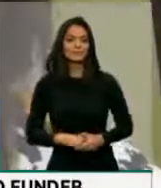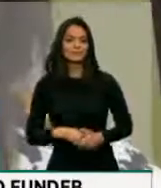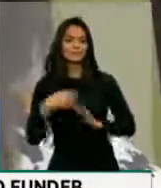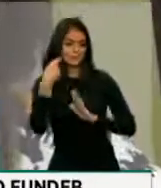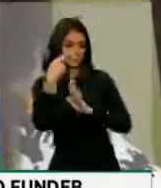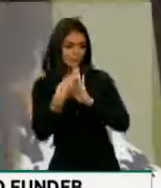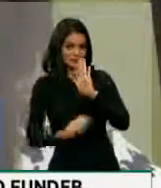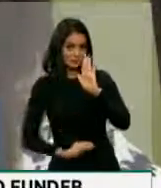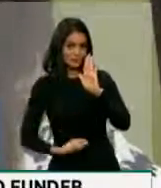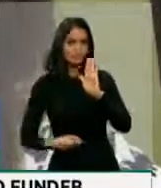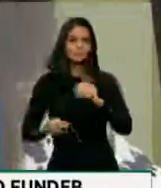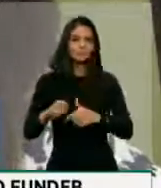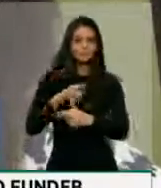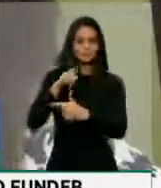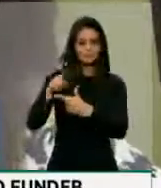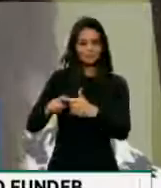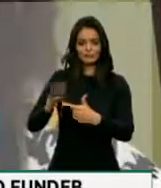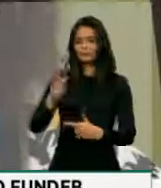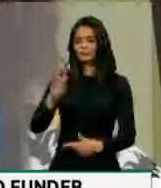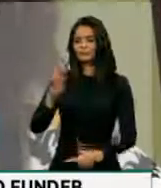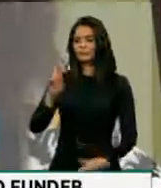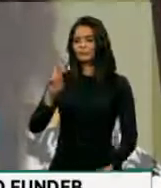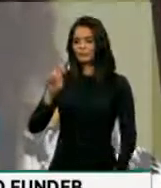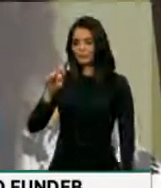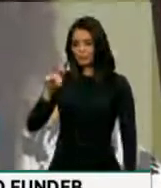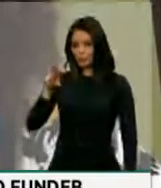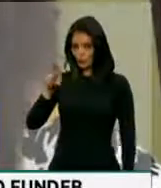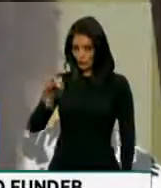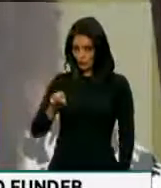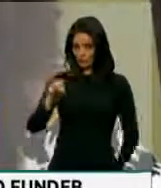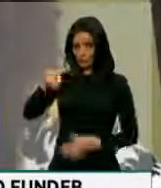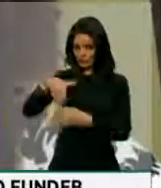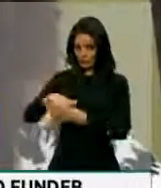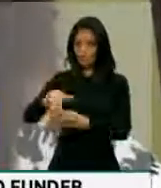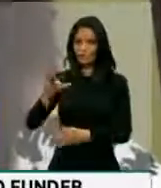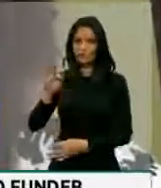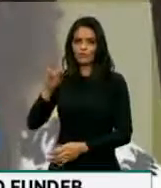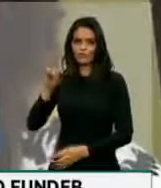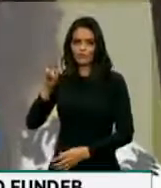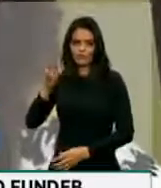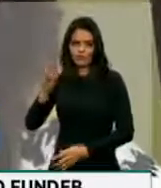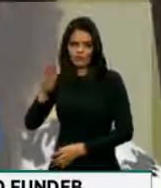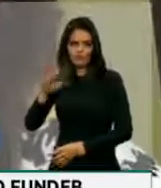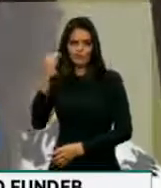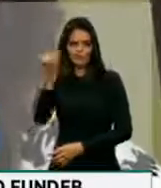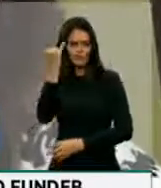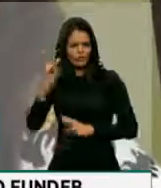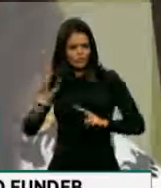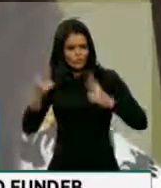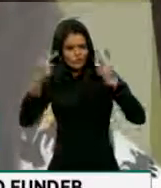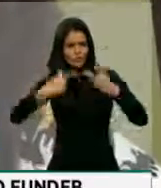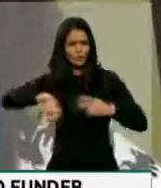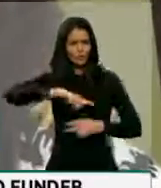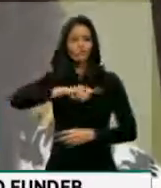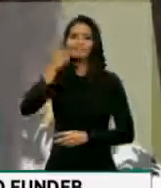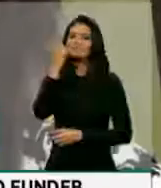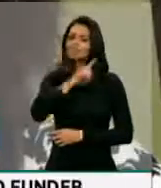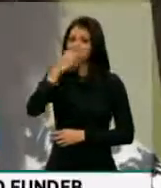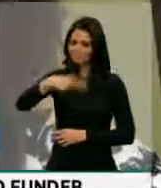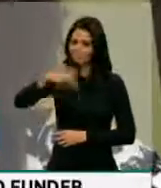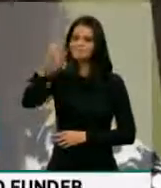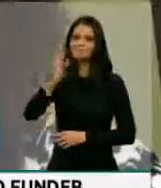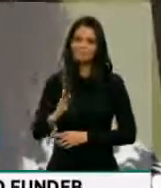deste, em segundo turno do Fundeb, que é uma importante vitória que todos nós conquistamos hoje no